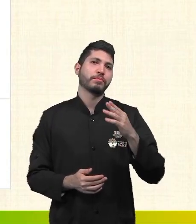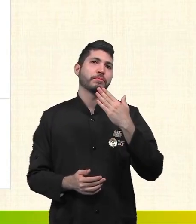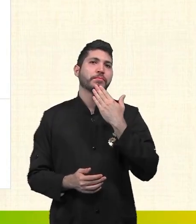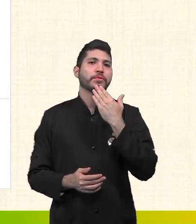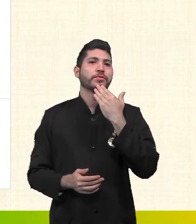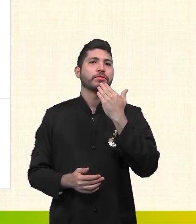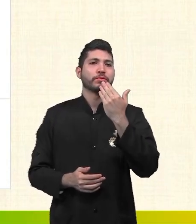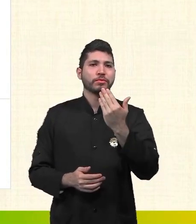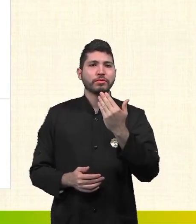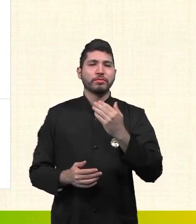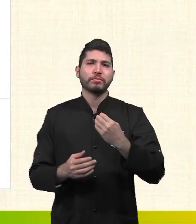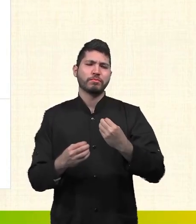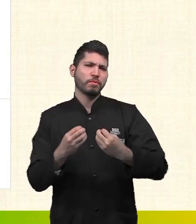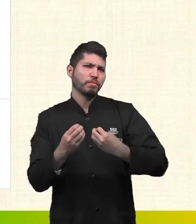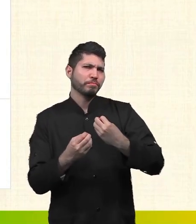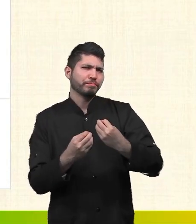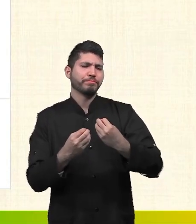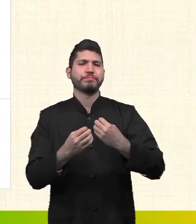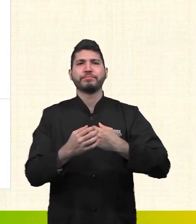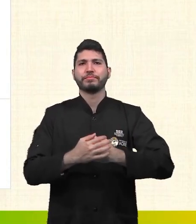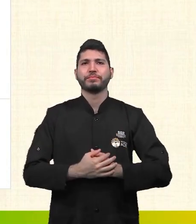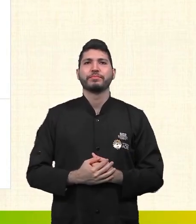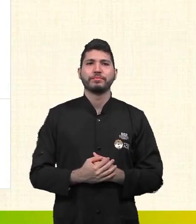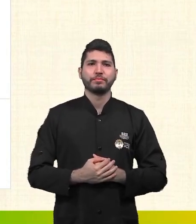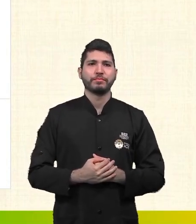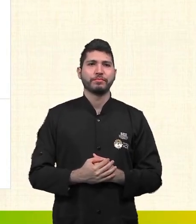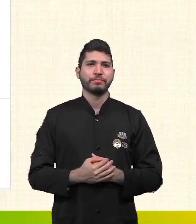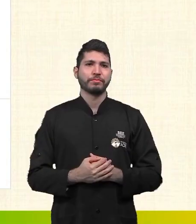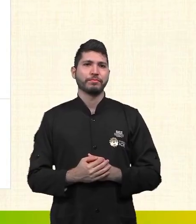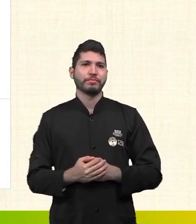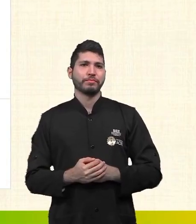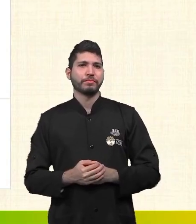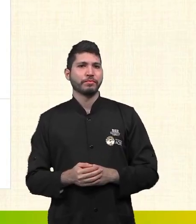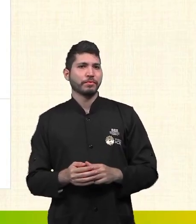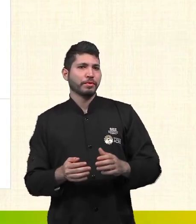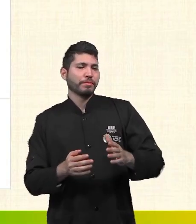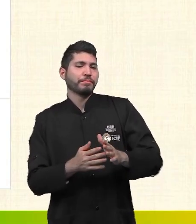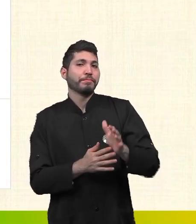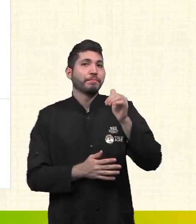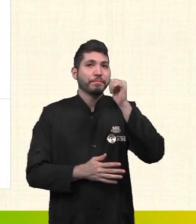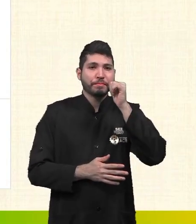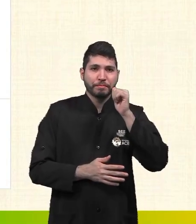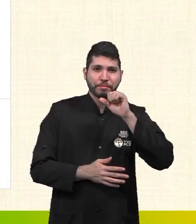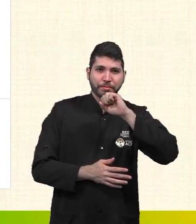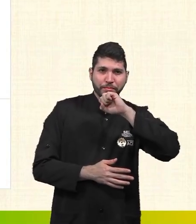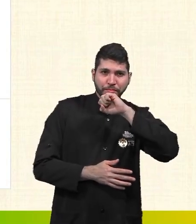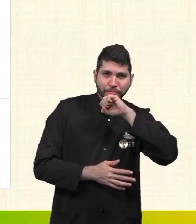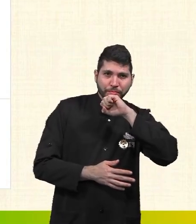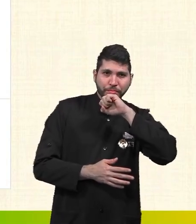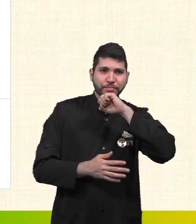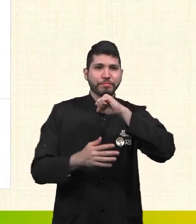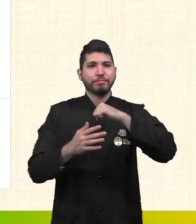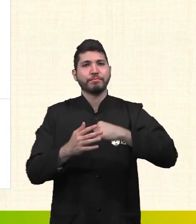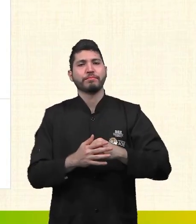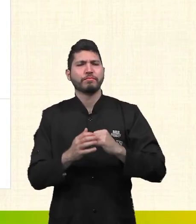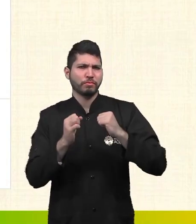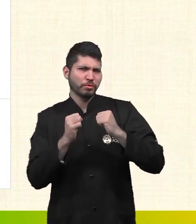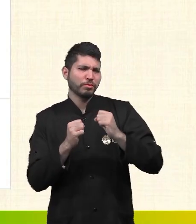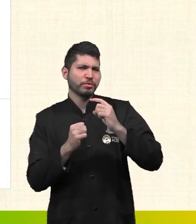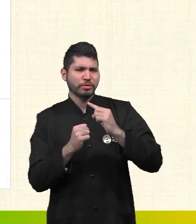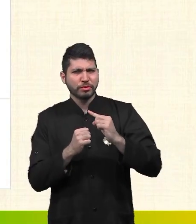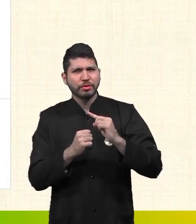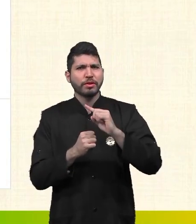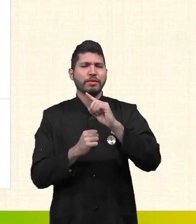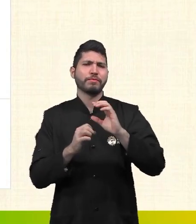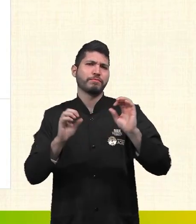exemplo, um exemplo de frase? Mom, may I go to the party with my friends? Mãe, eu posso ir à